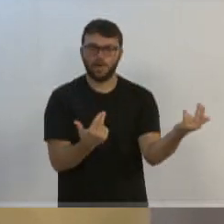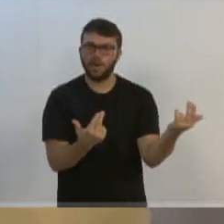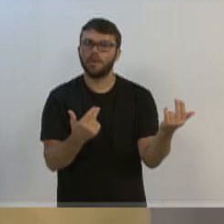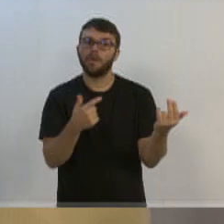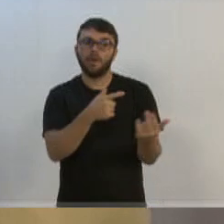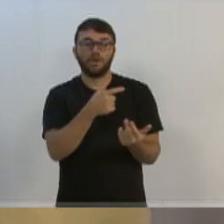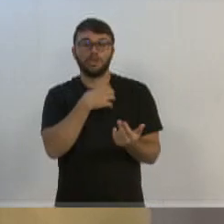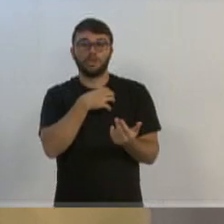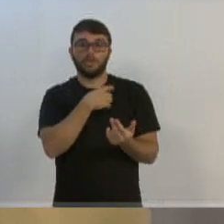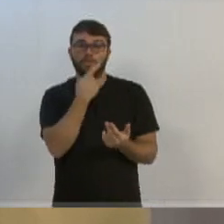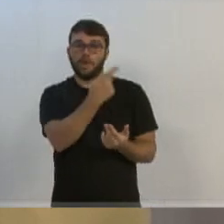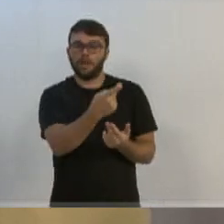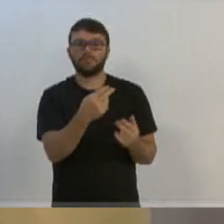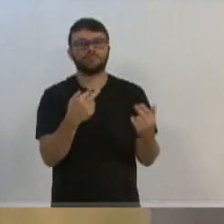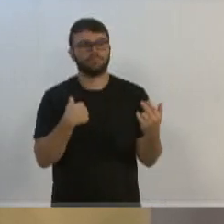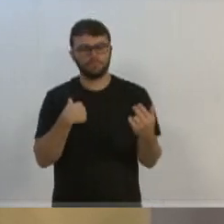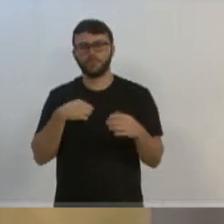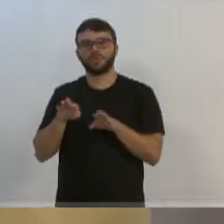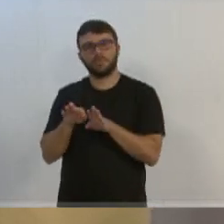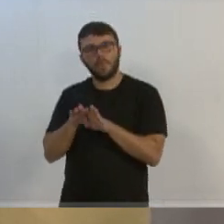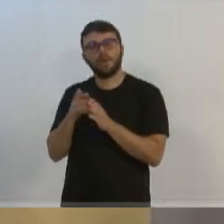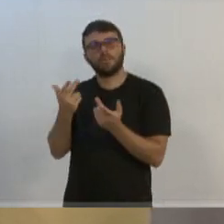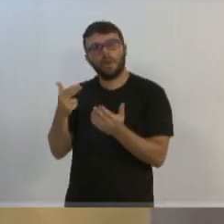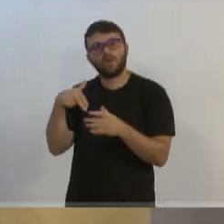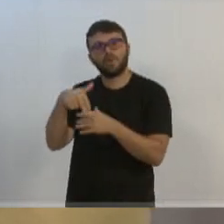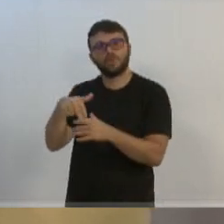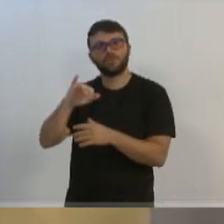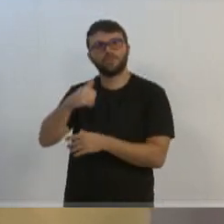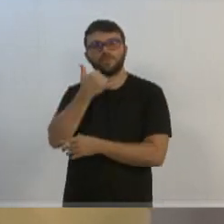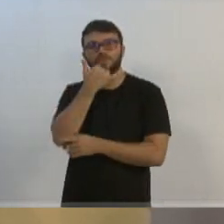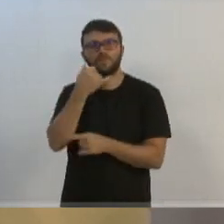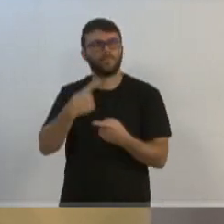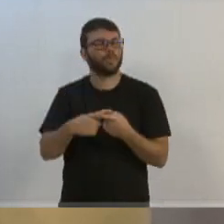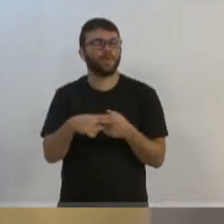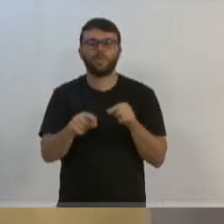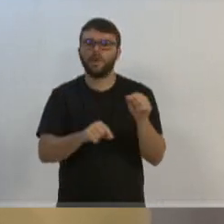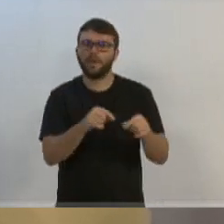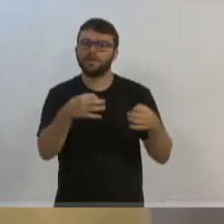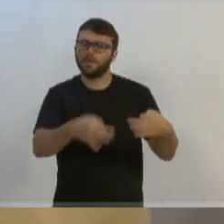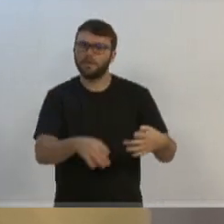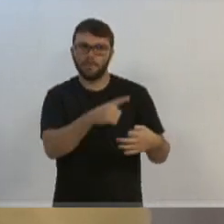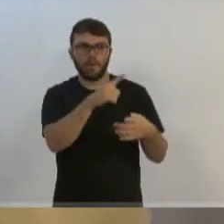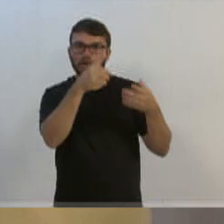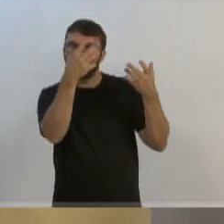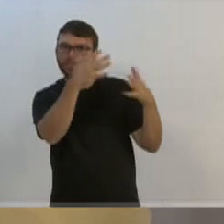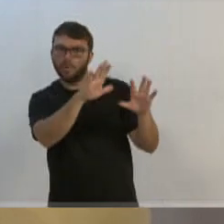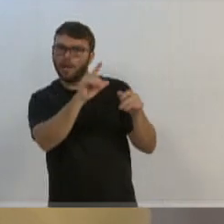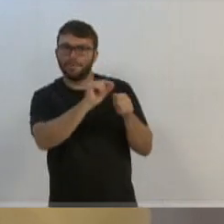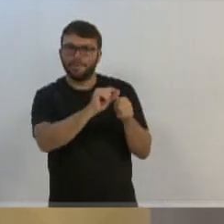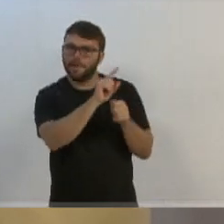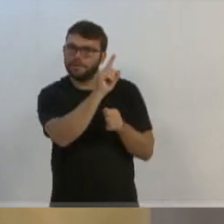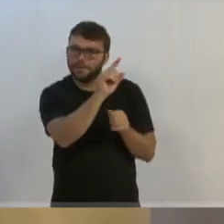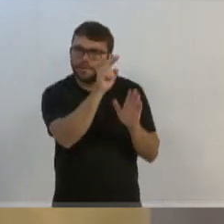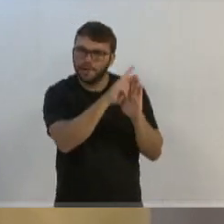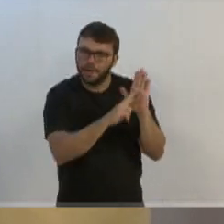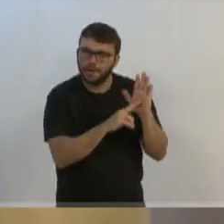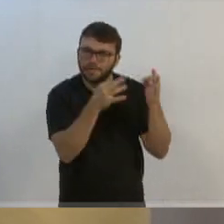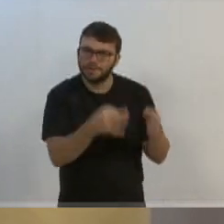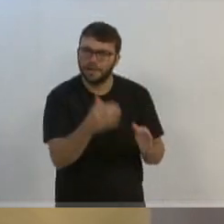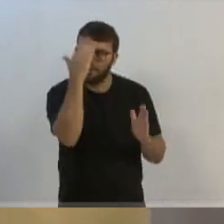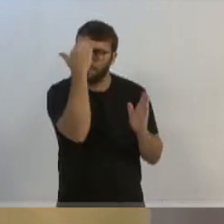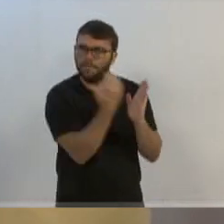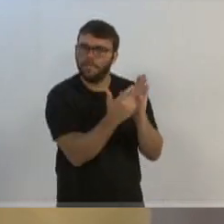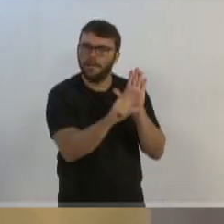as suas palavras também já me contemplam na minha justificativa em parte, porque, de fato, se não querem fazer, né, o dever de casa,